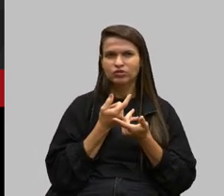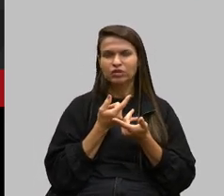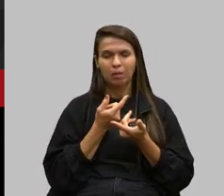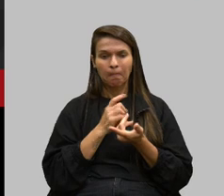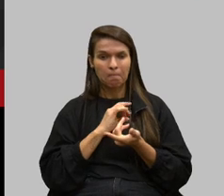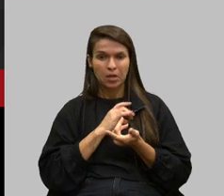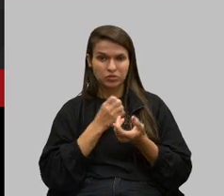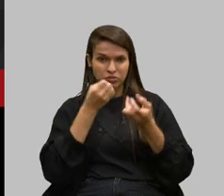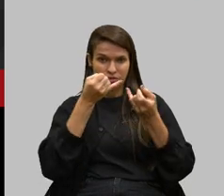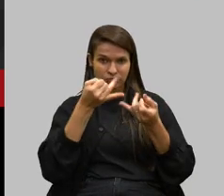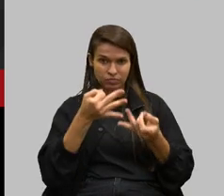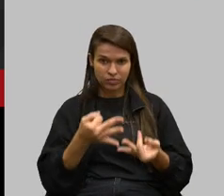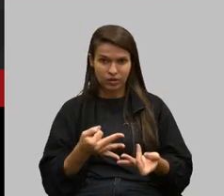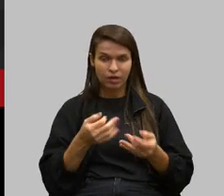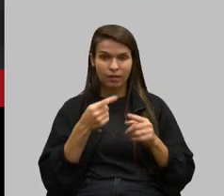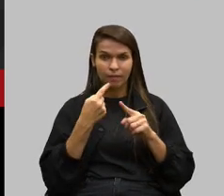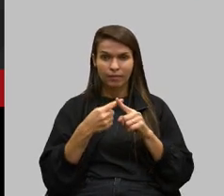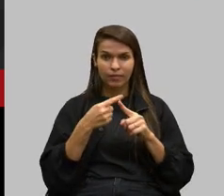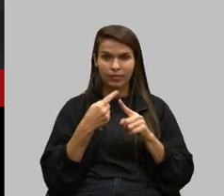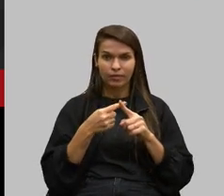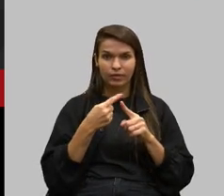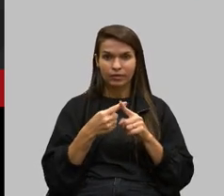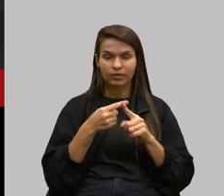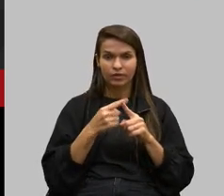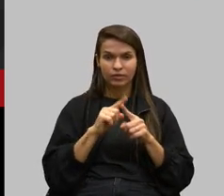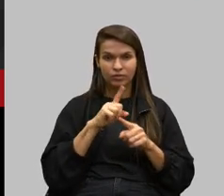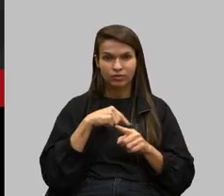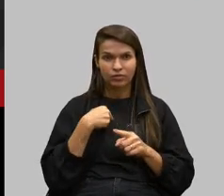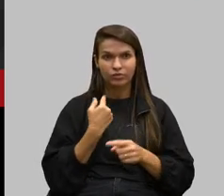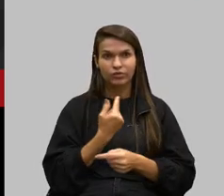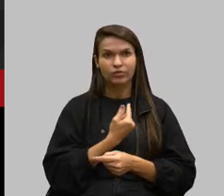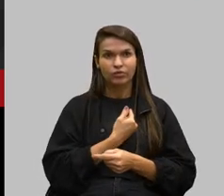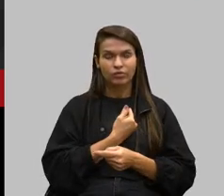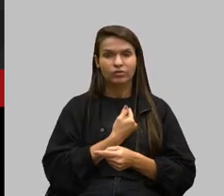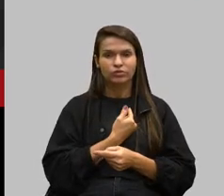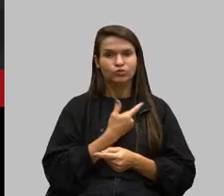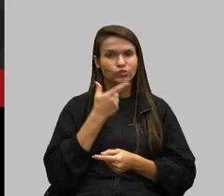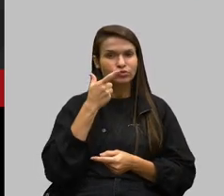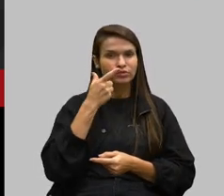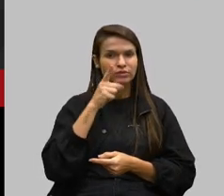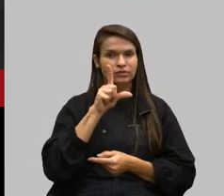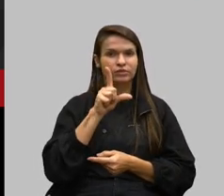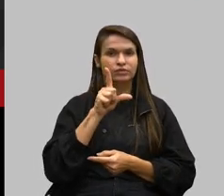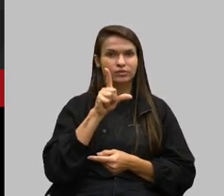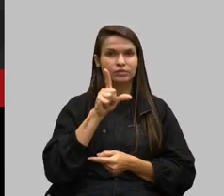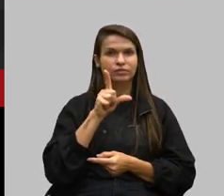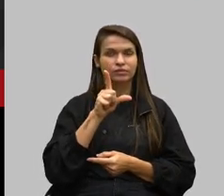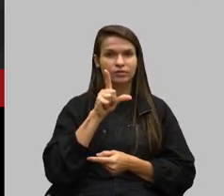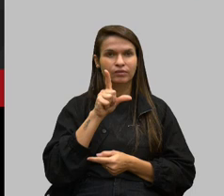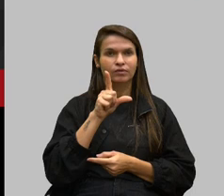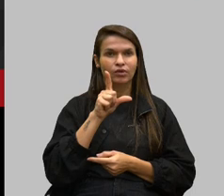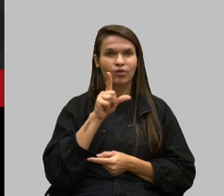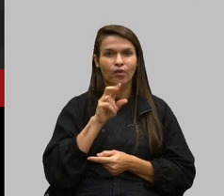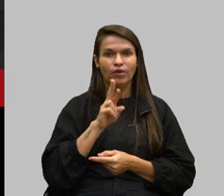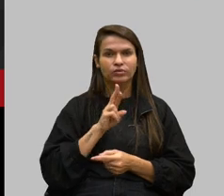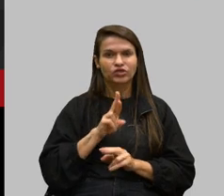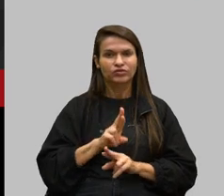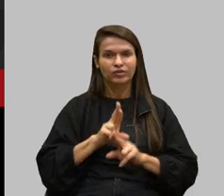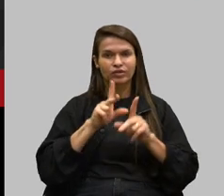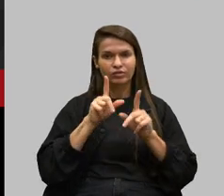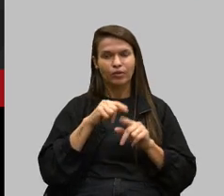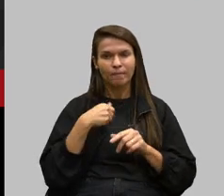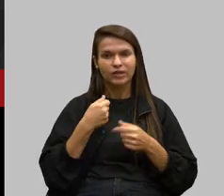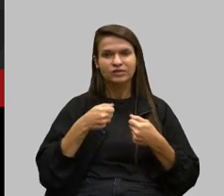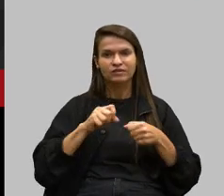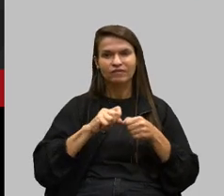isso né até porque a gente atingir para atingir resultados diferentes a gente tem que